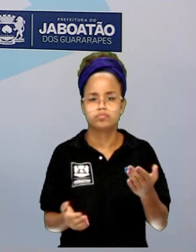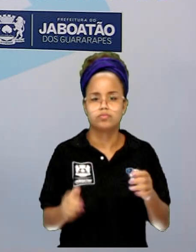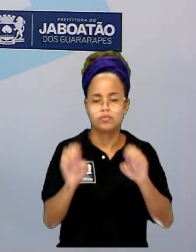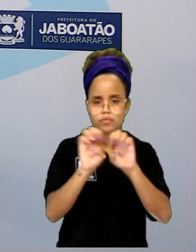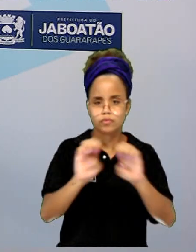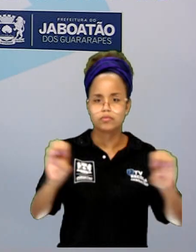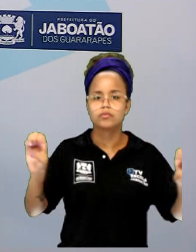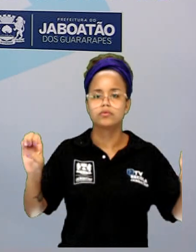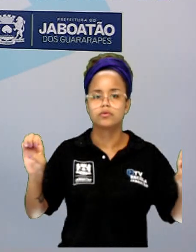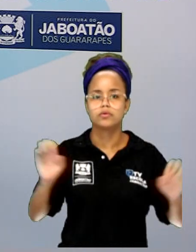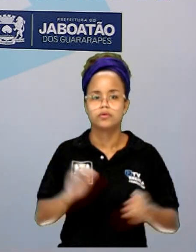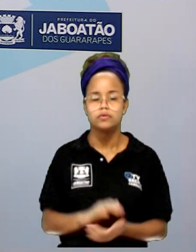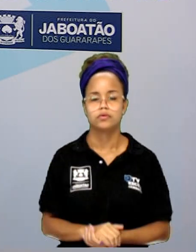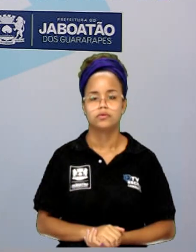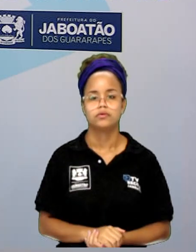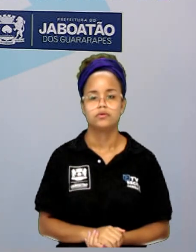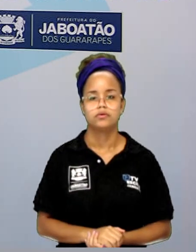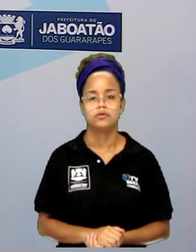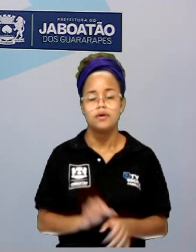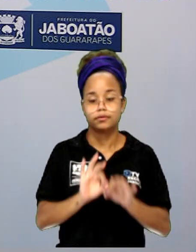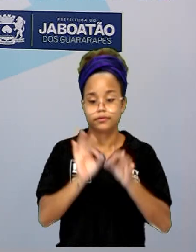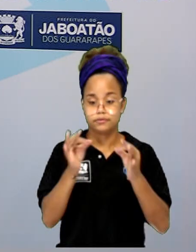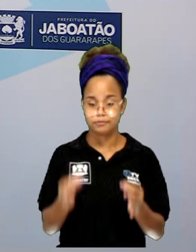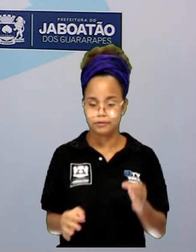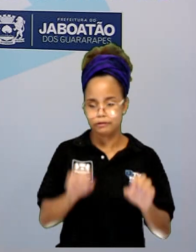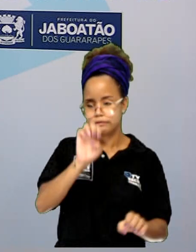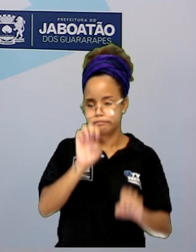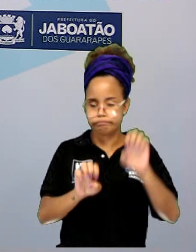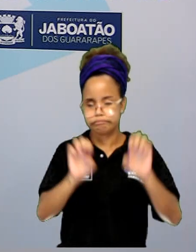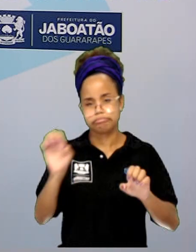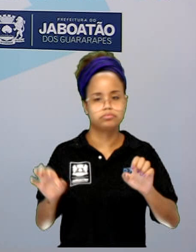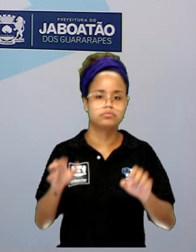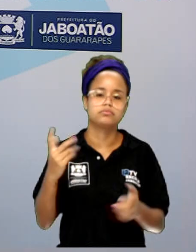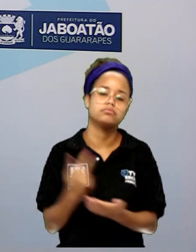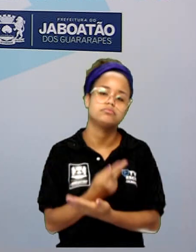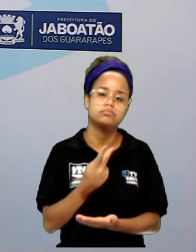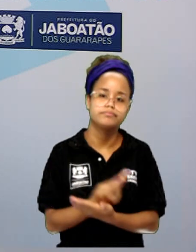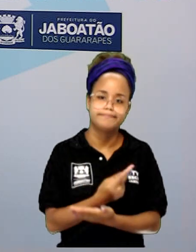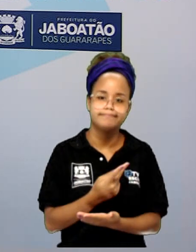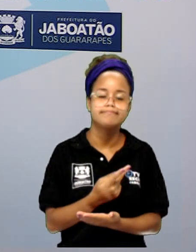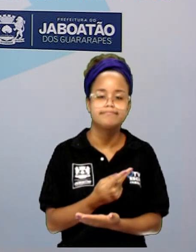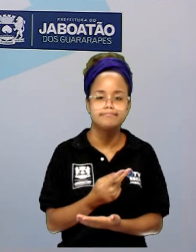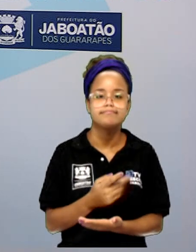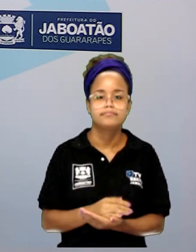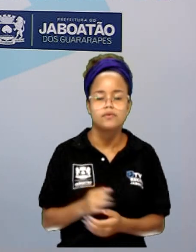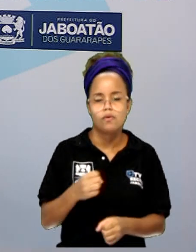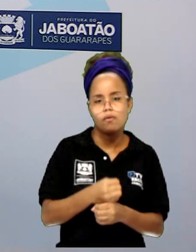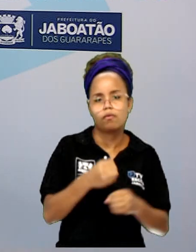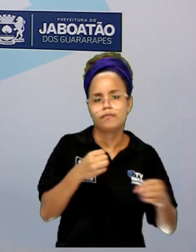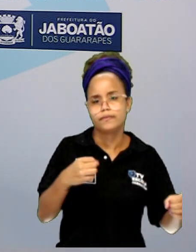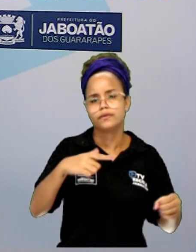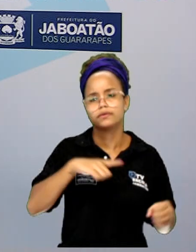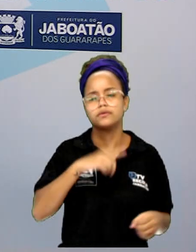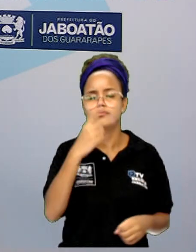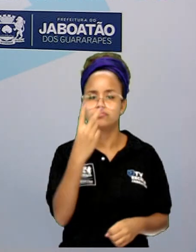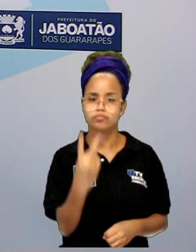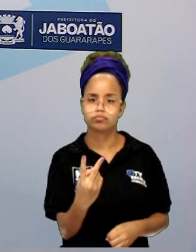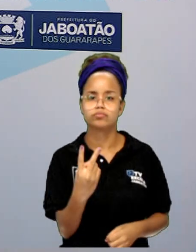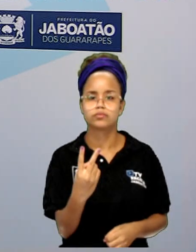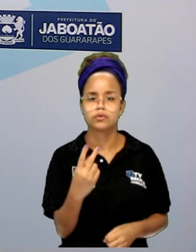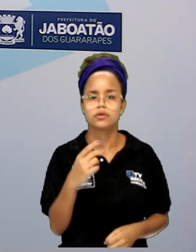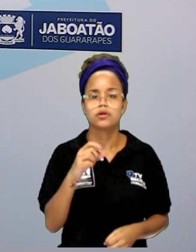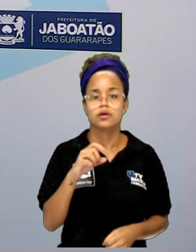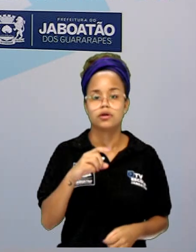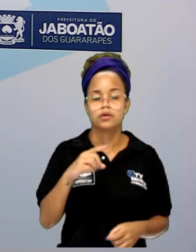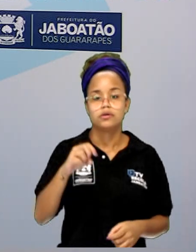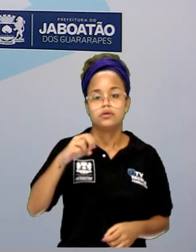estava desbalanceada, por quê? Do lado dos reagentes, a gente tinha 2 nitrogênios e do lado dos produtos só tinha